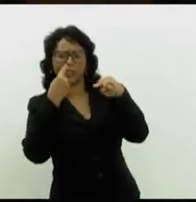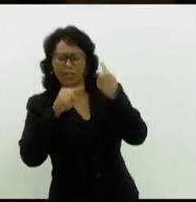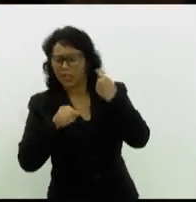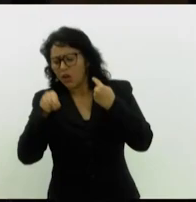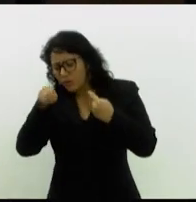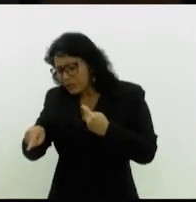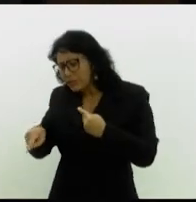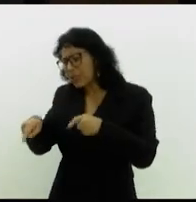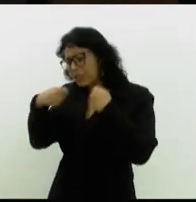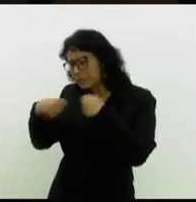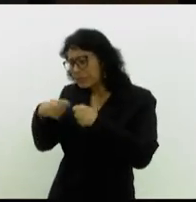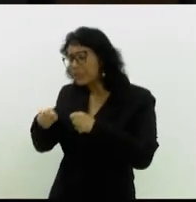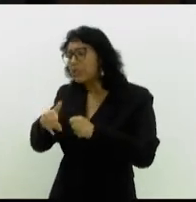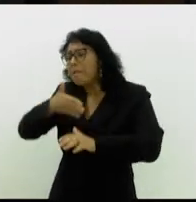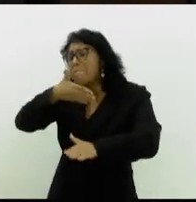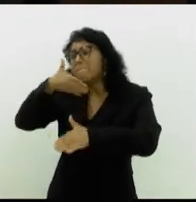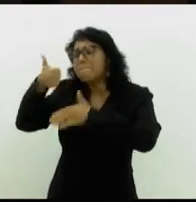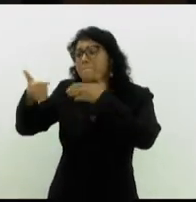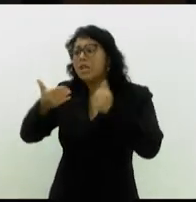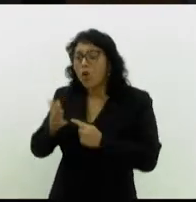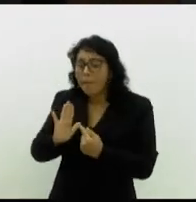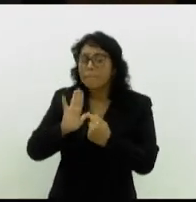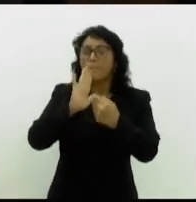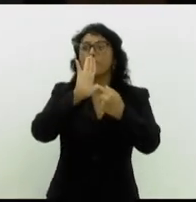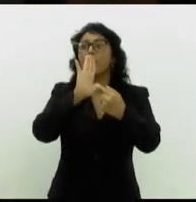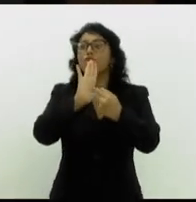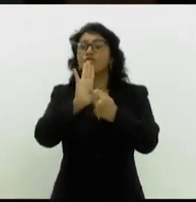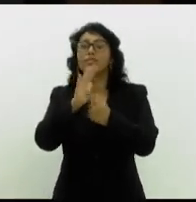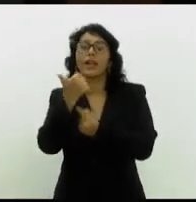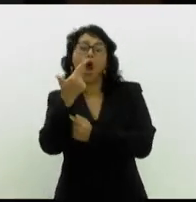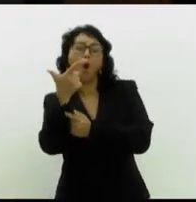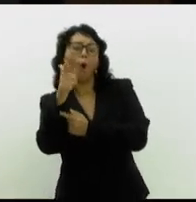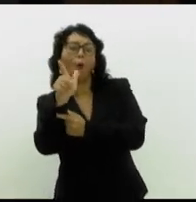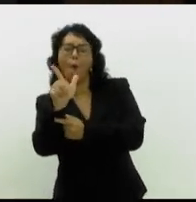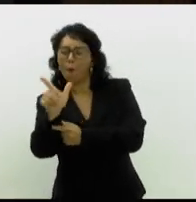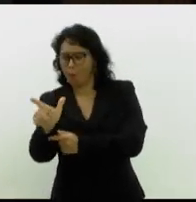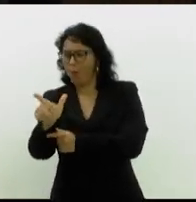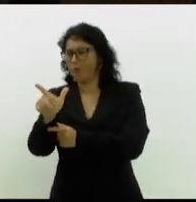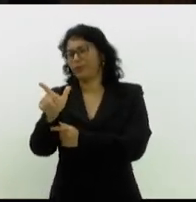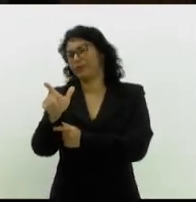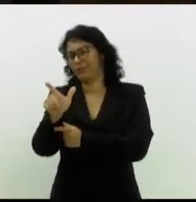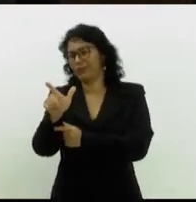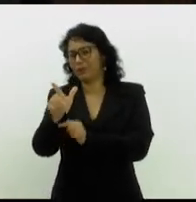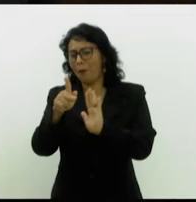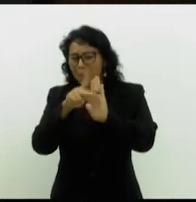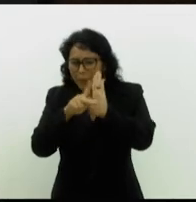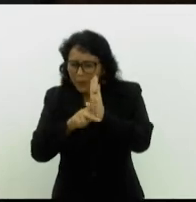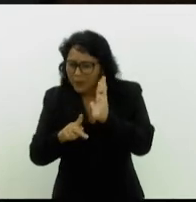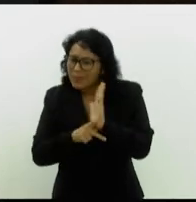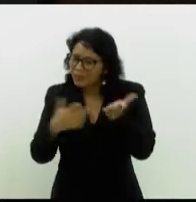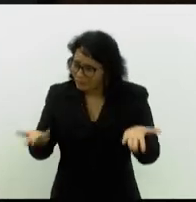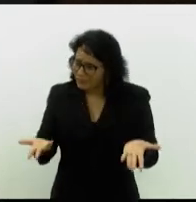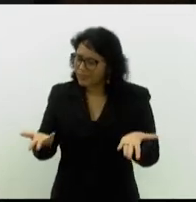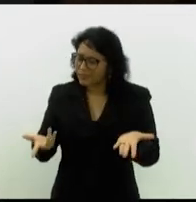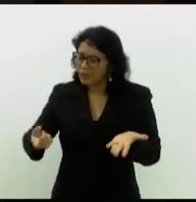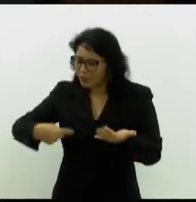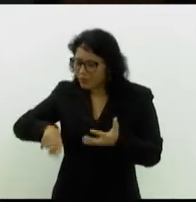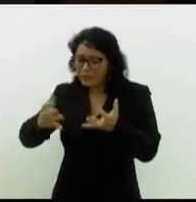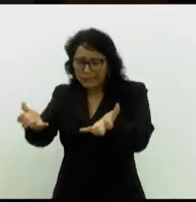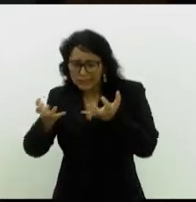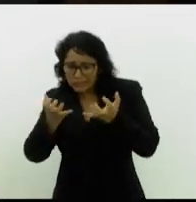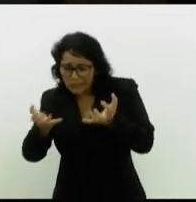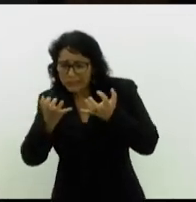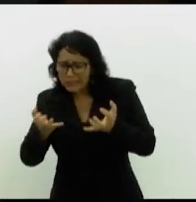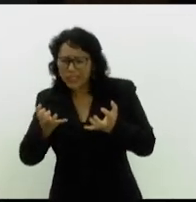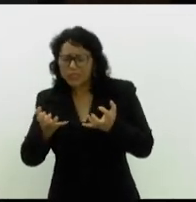melhorar a redação do projeto que foi o vossa excelência não faz eu queria elogiar o parecer que foi construído com Carlos mink Mas queria